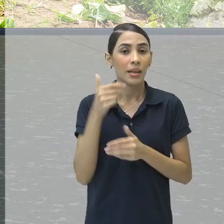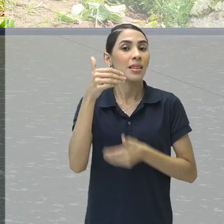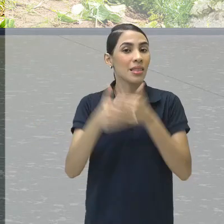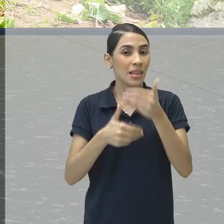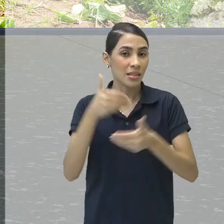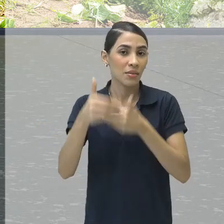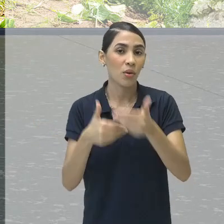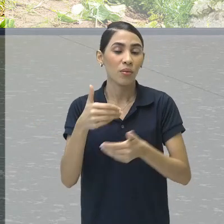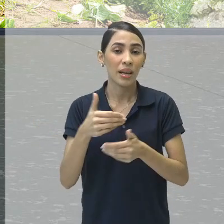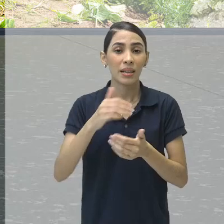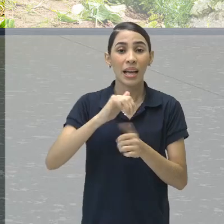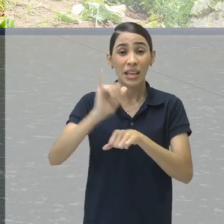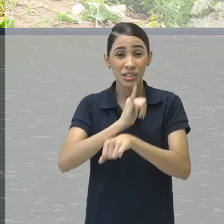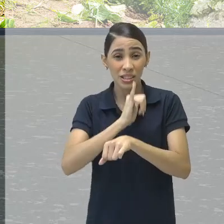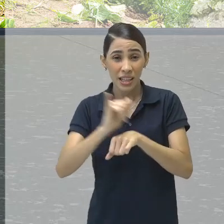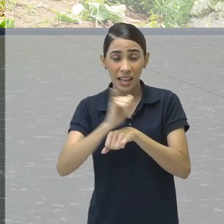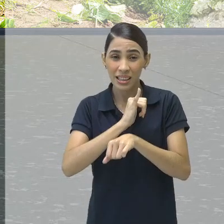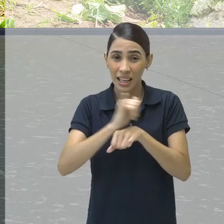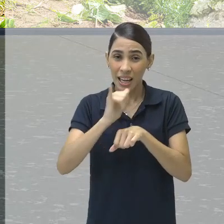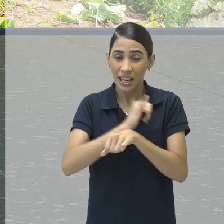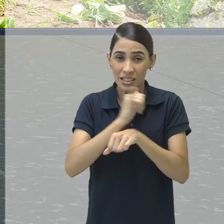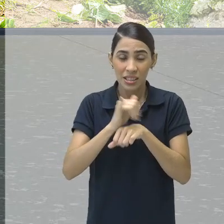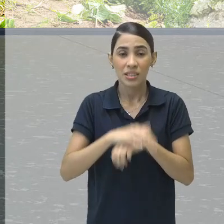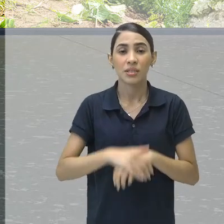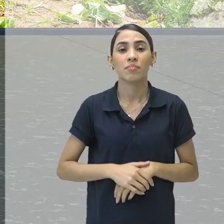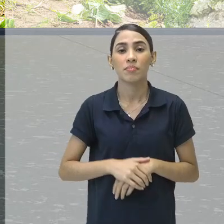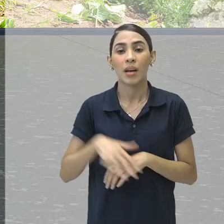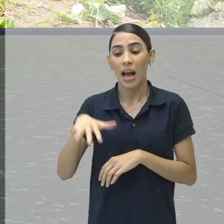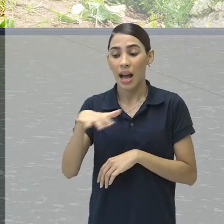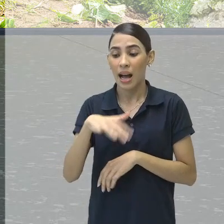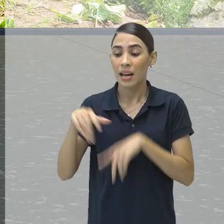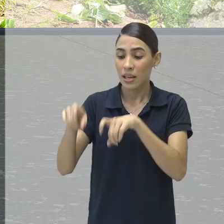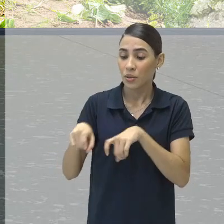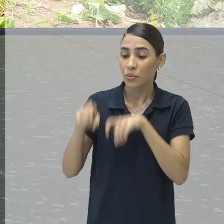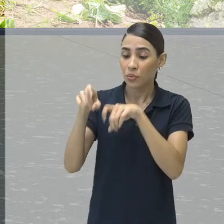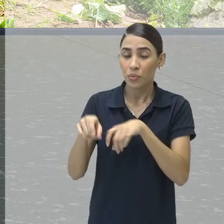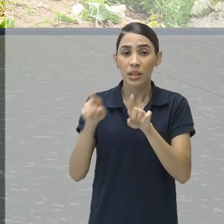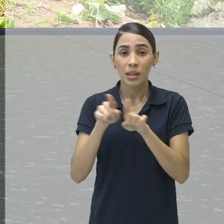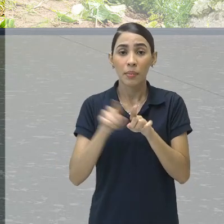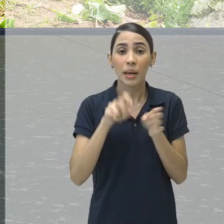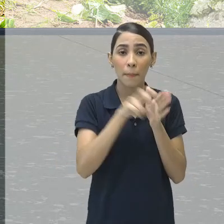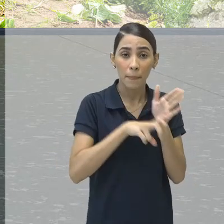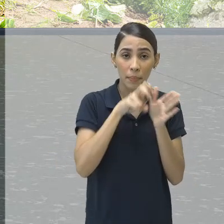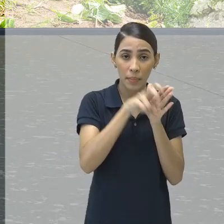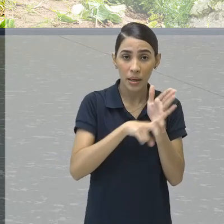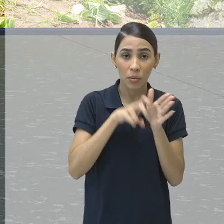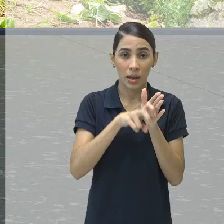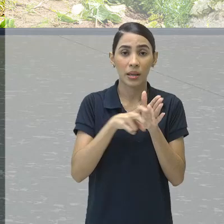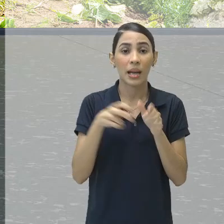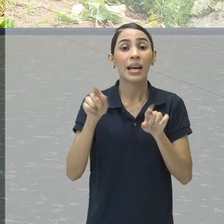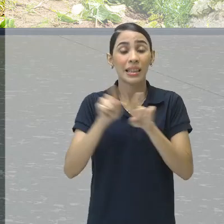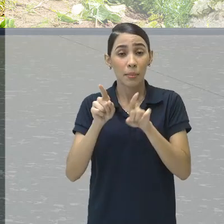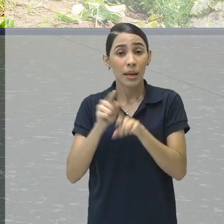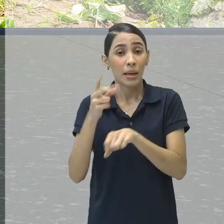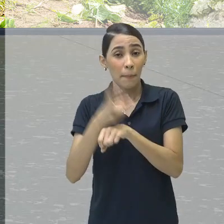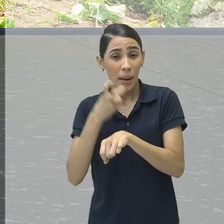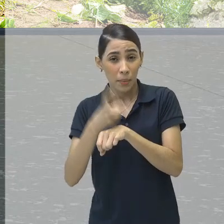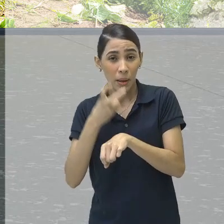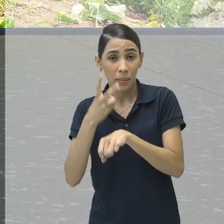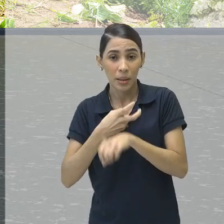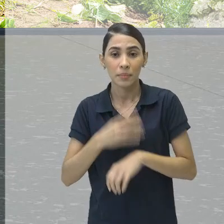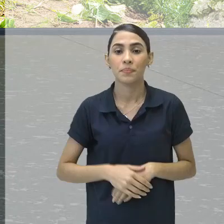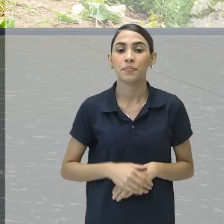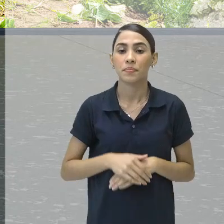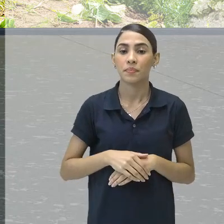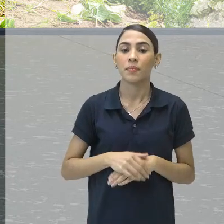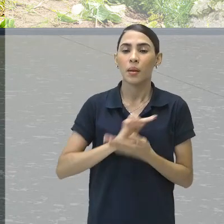desenvolver práticas que não são tão predatórias, tanto na área da agricultura, como na pecuária e também no extrativismo. Diversificação do